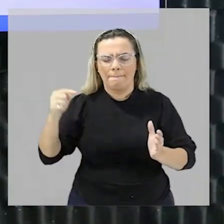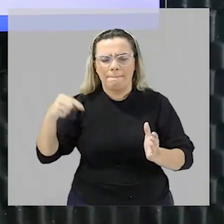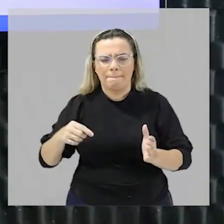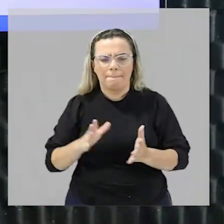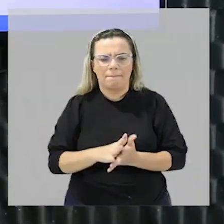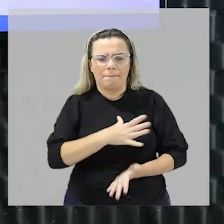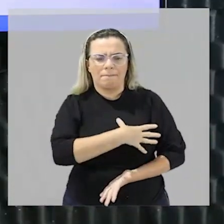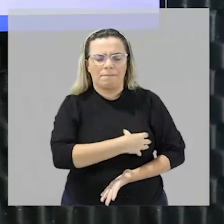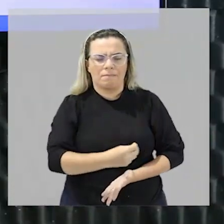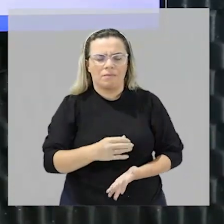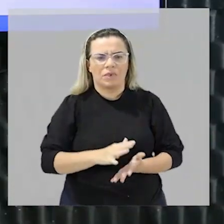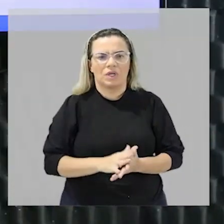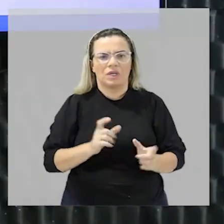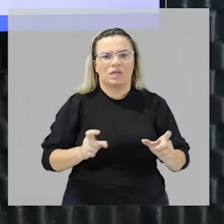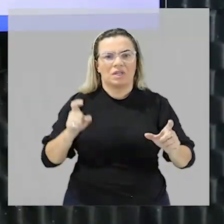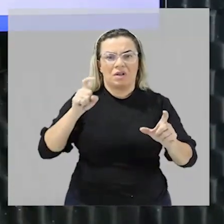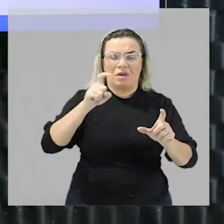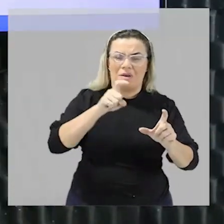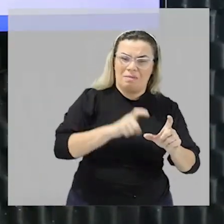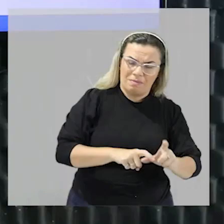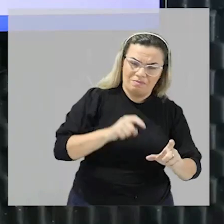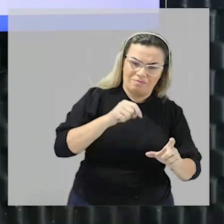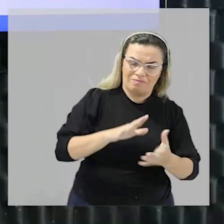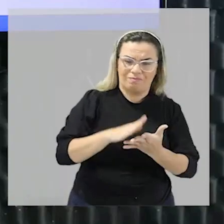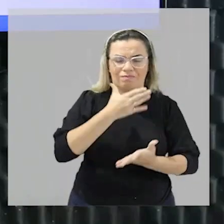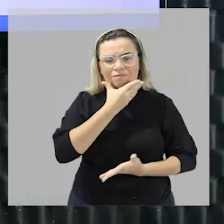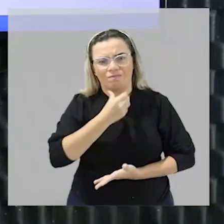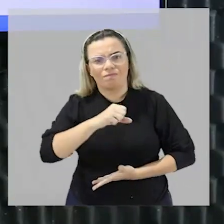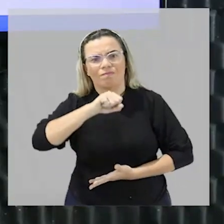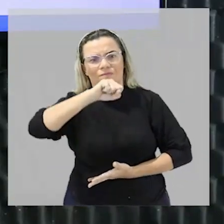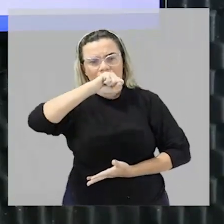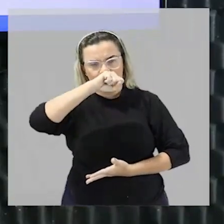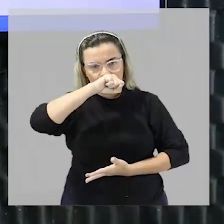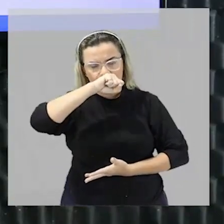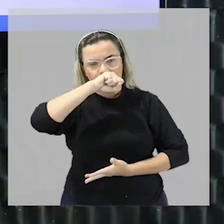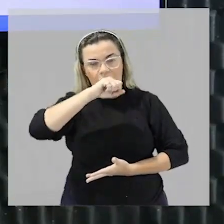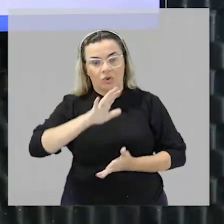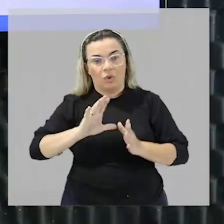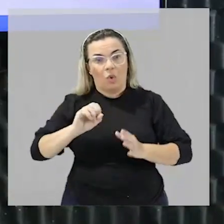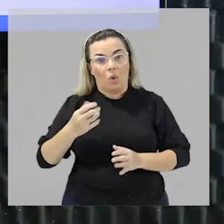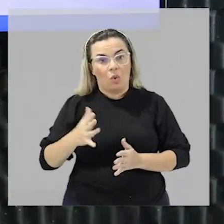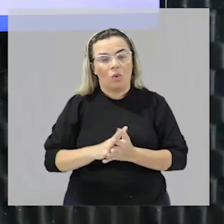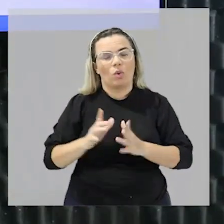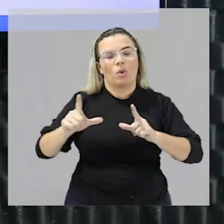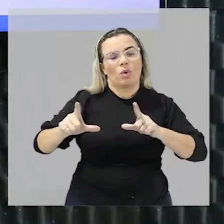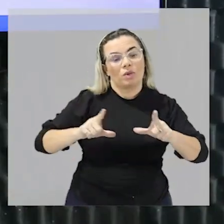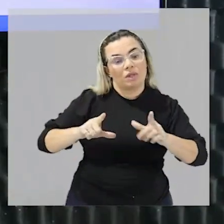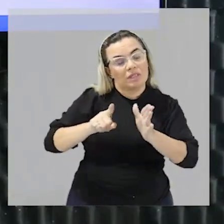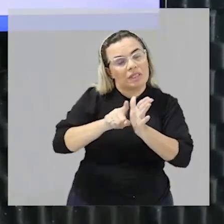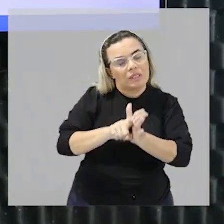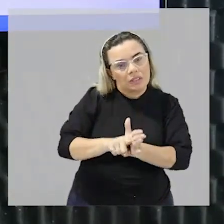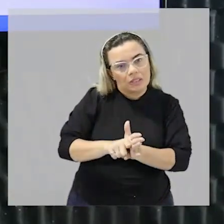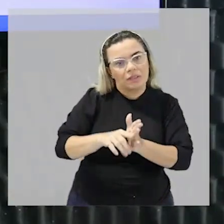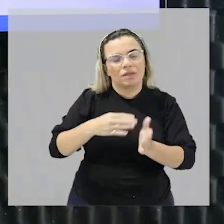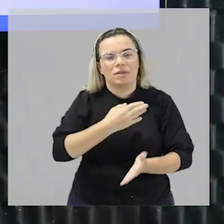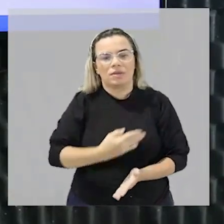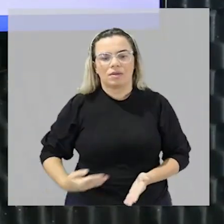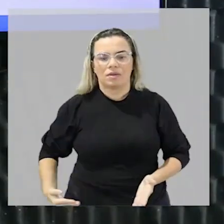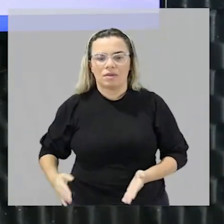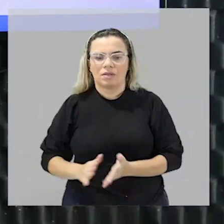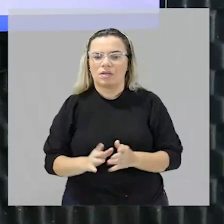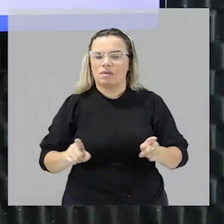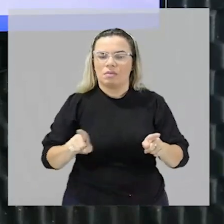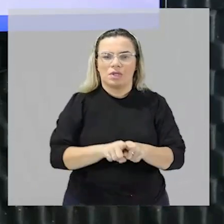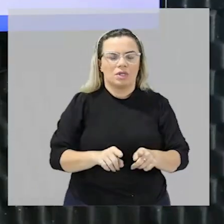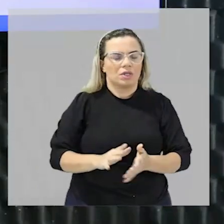dos filhos que ainda dependem do pai, a não ser que ele trabalhe no serviço público, ele também